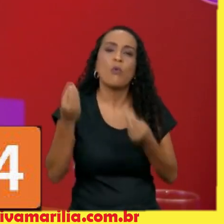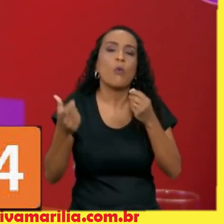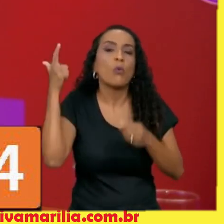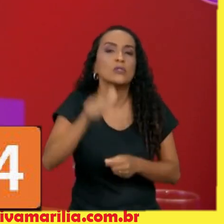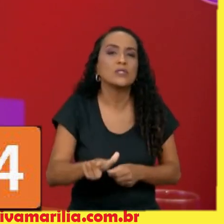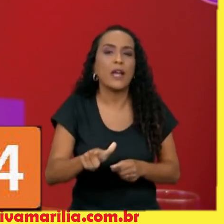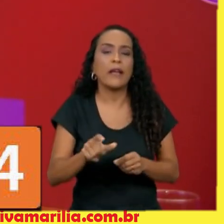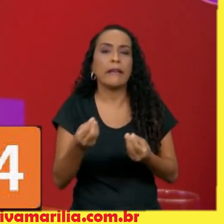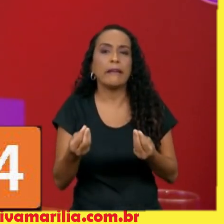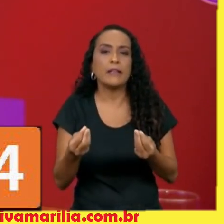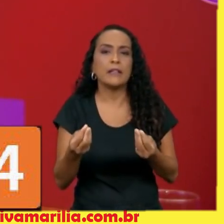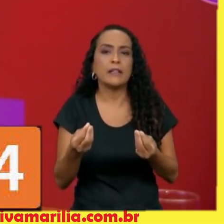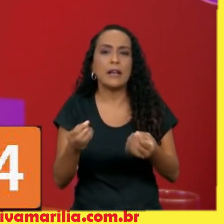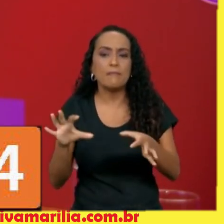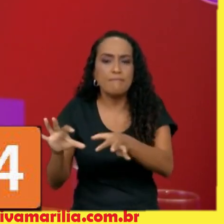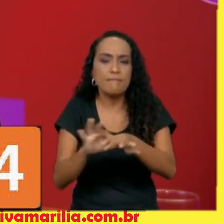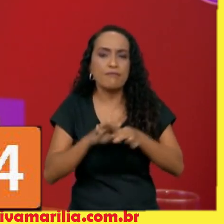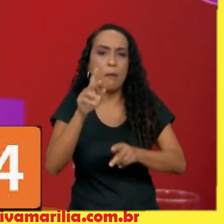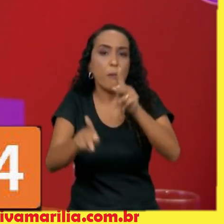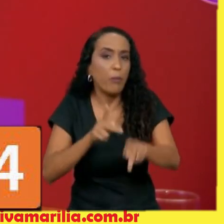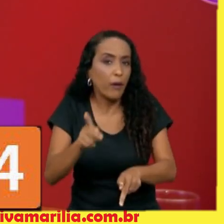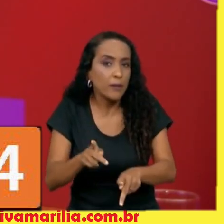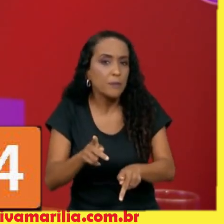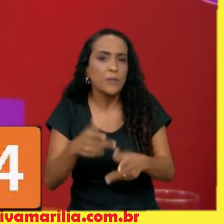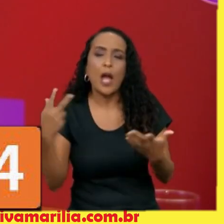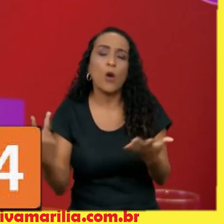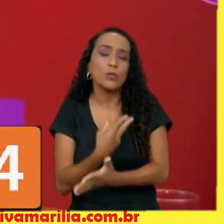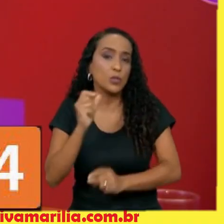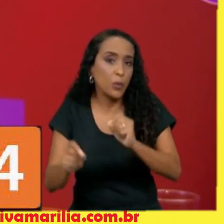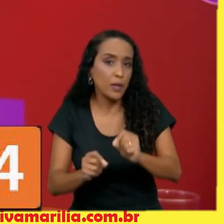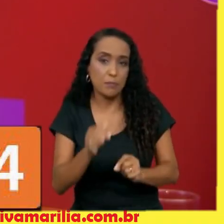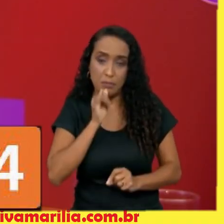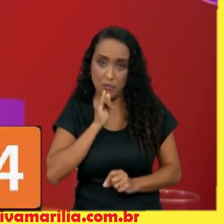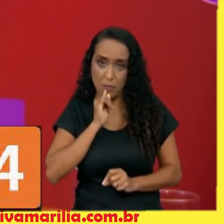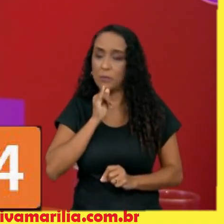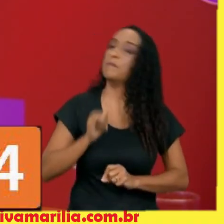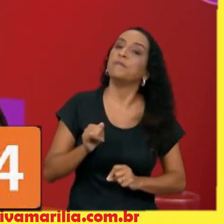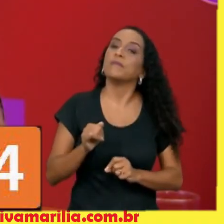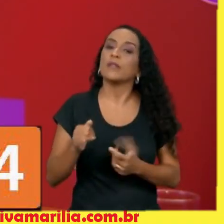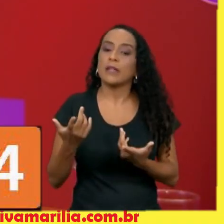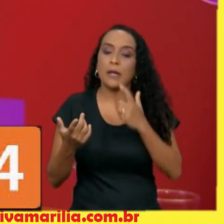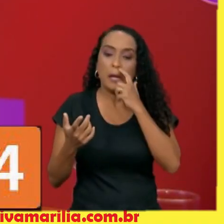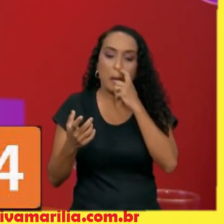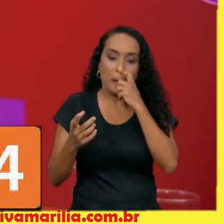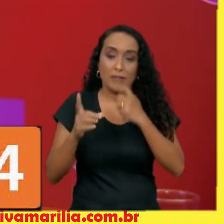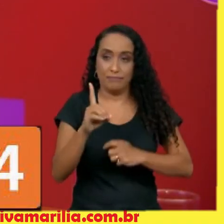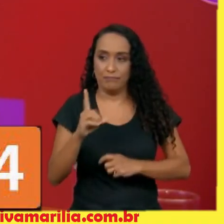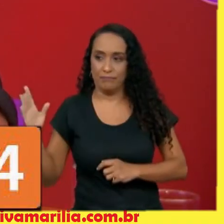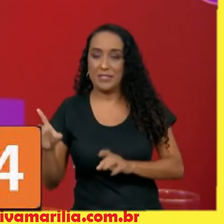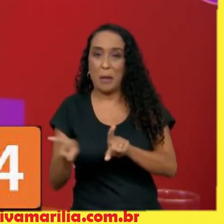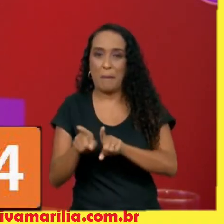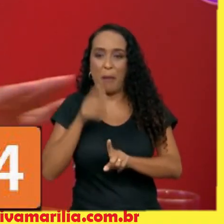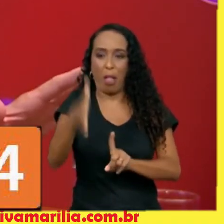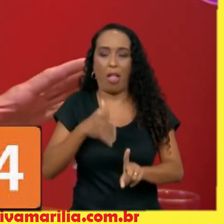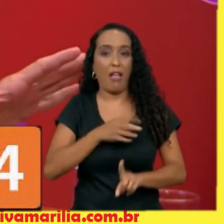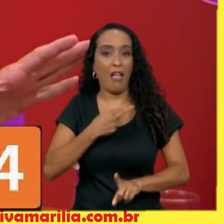essa cisão popular, né? O que foi que aconteceu? Por exemplo, tanto a extrema quanto a pregação evangélica